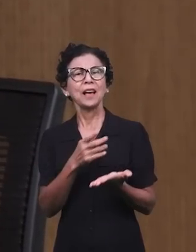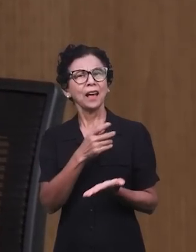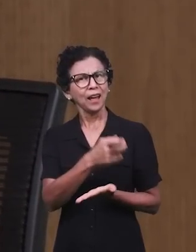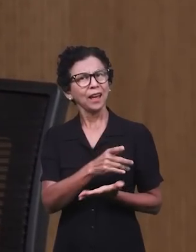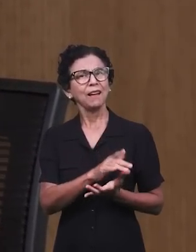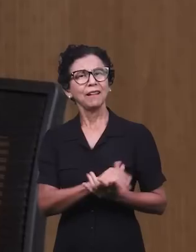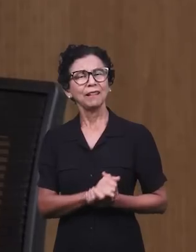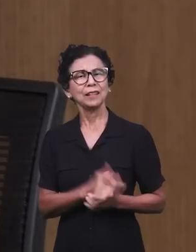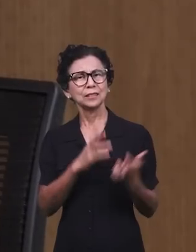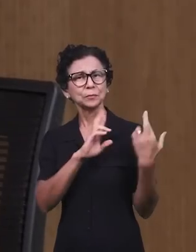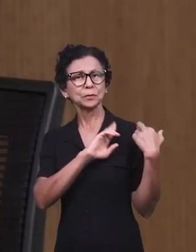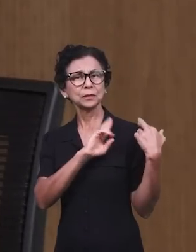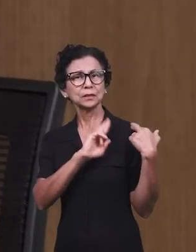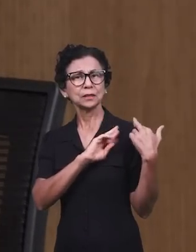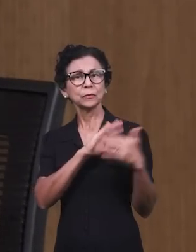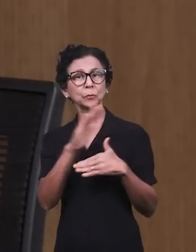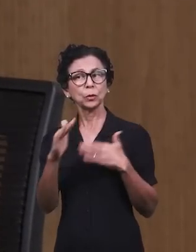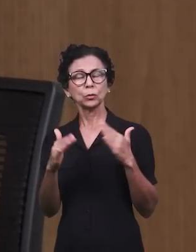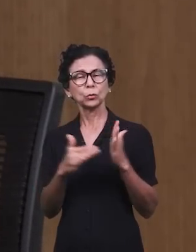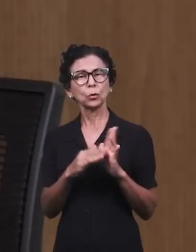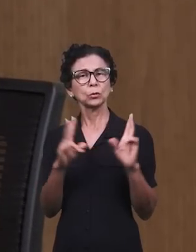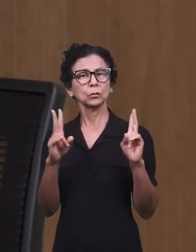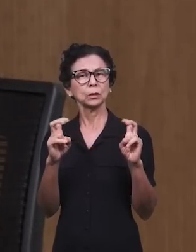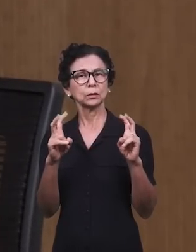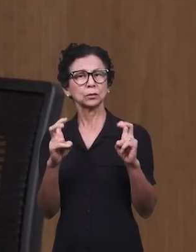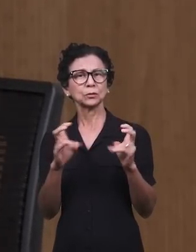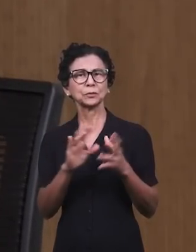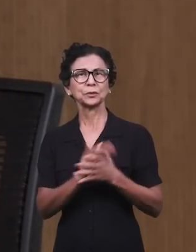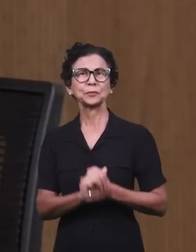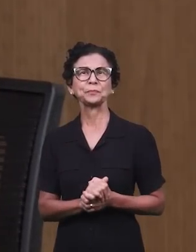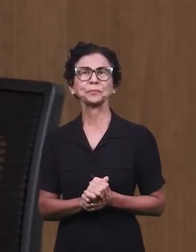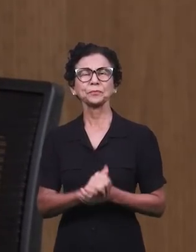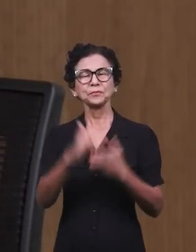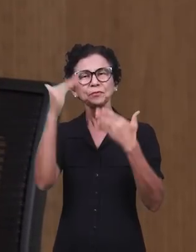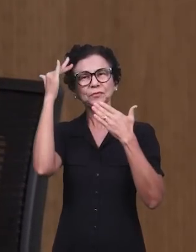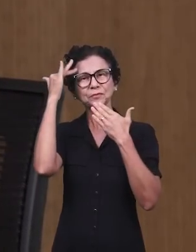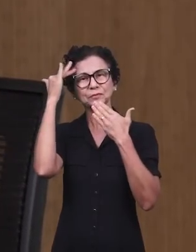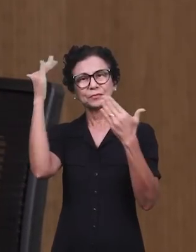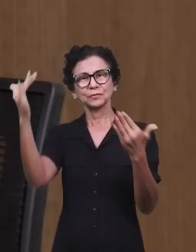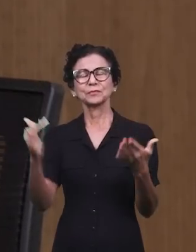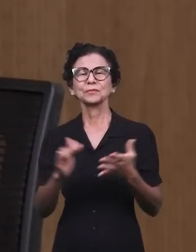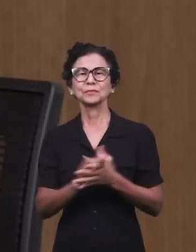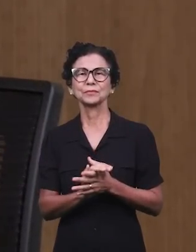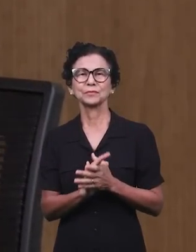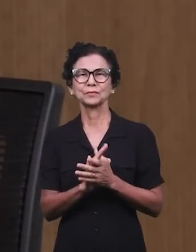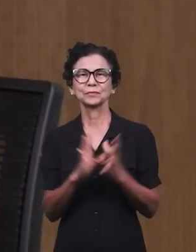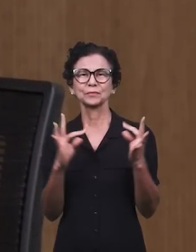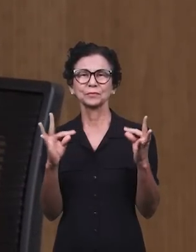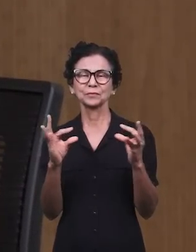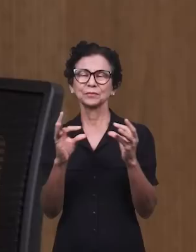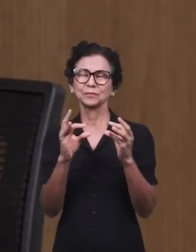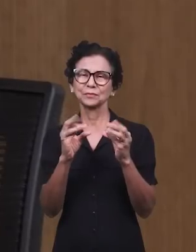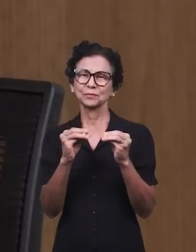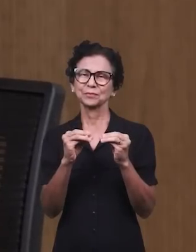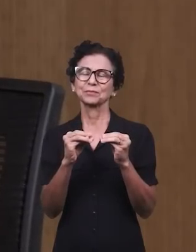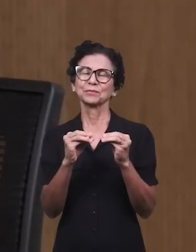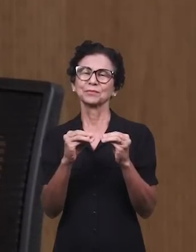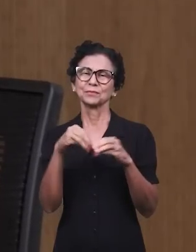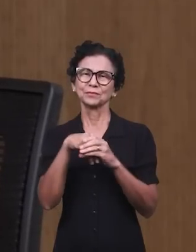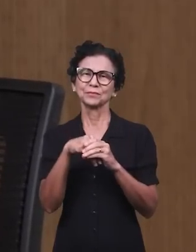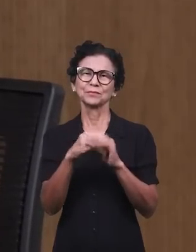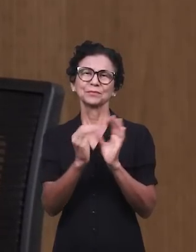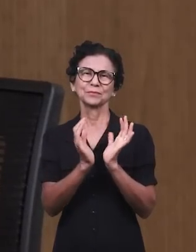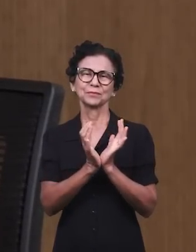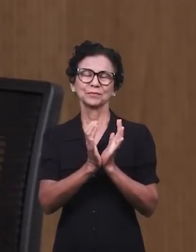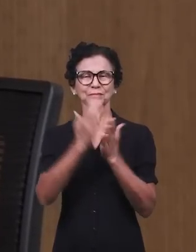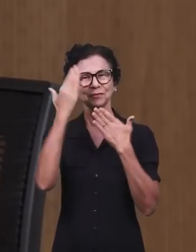buscam a pauta, e eu gostaria de agradecer para a Karina, Maritza, Raíssa, o Rafael e o Thalisson. Nosso muito obrigado por